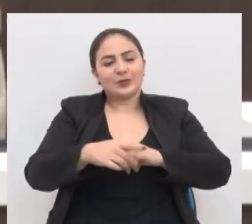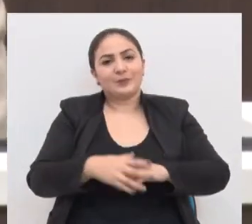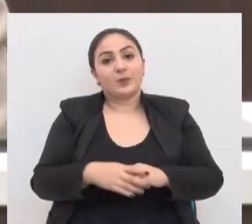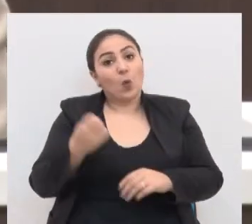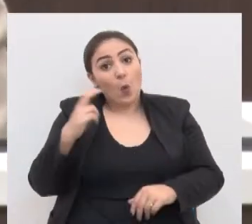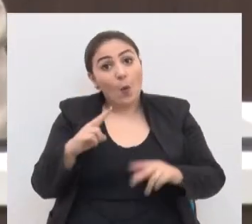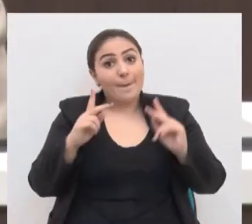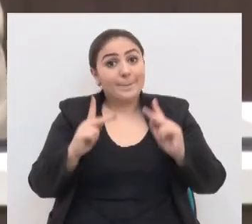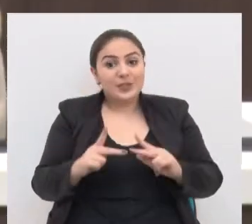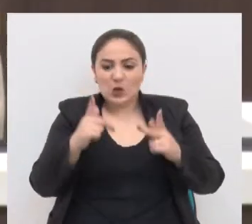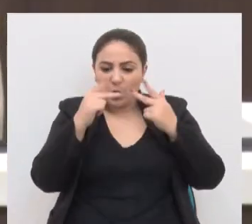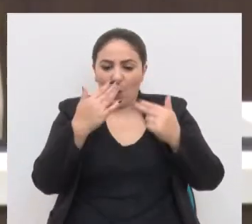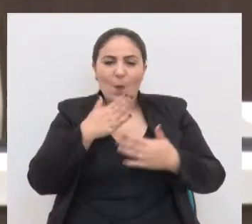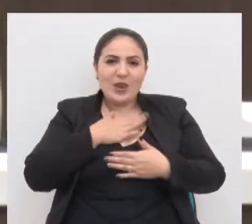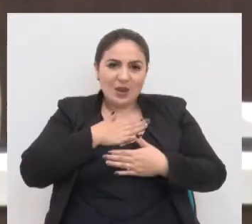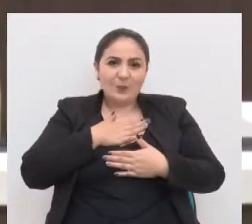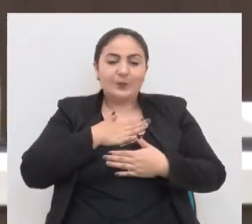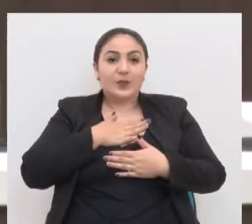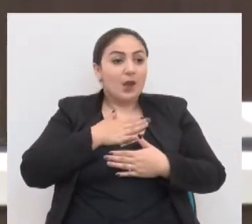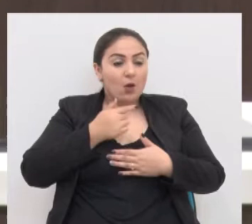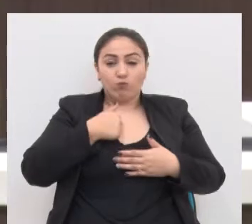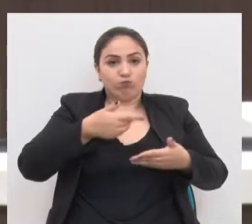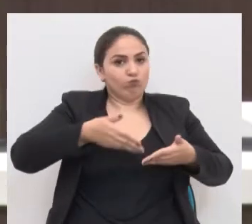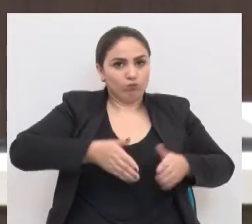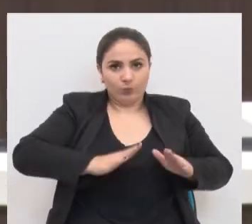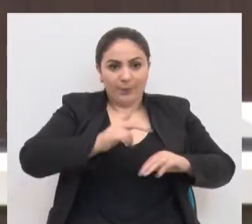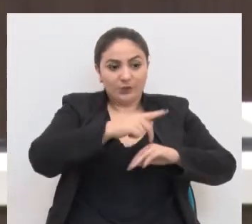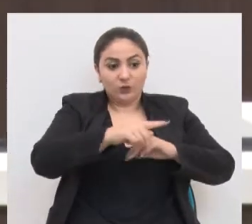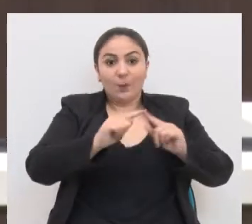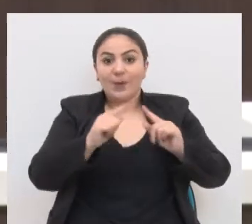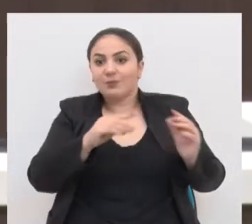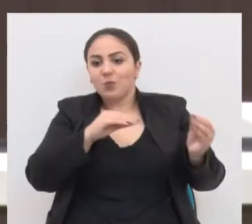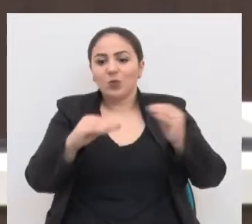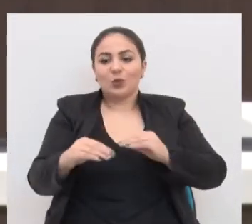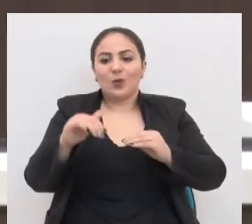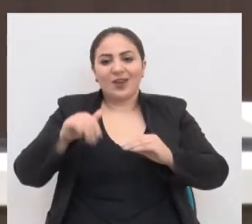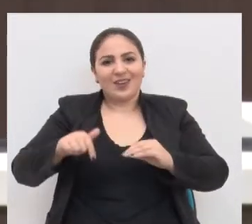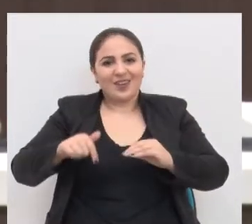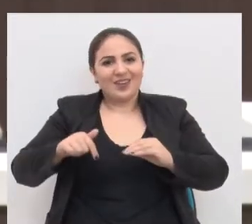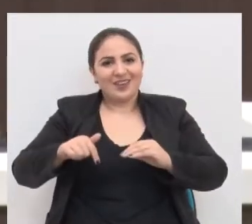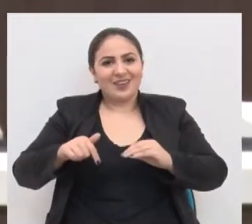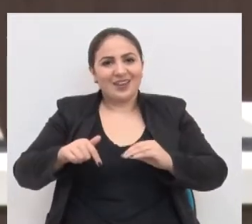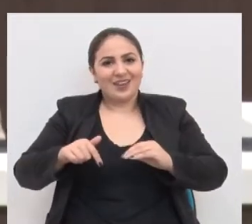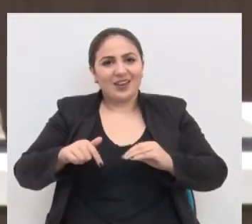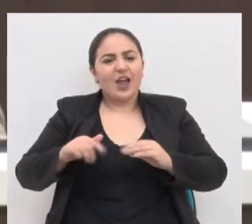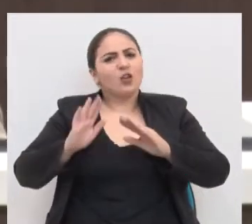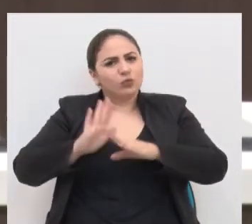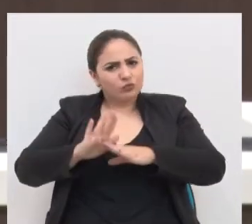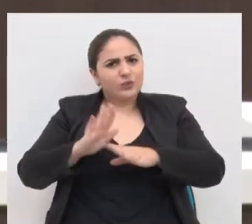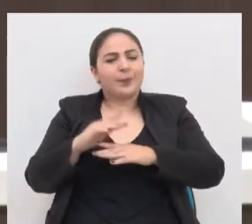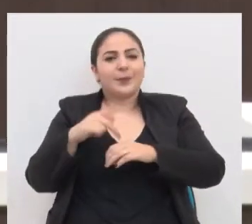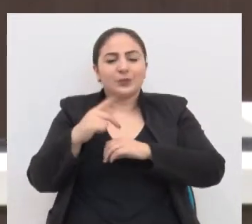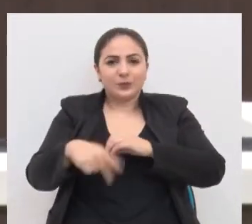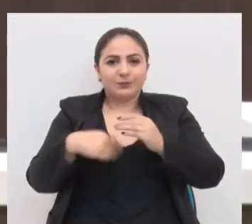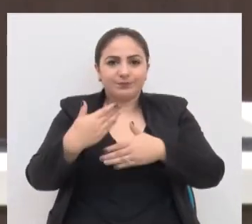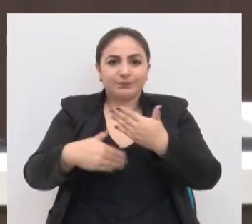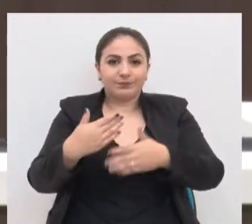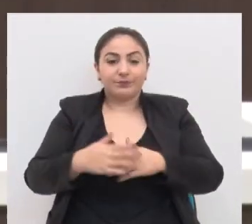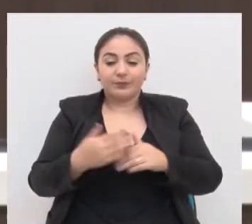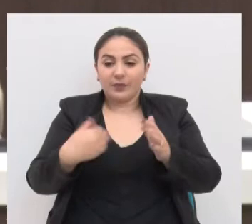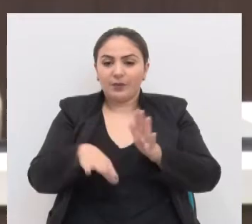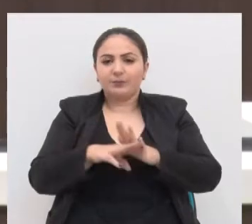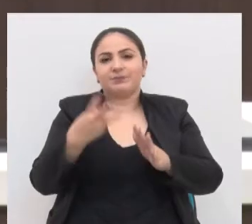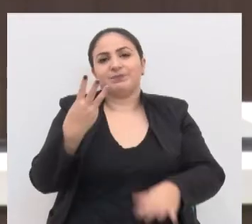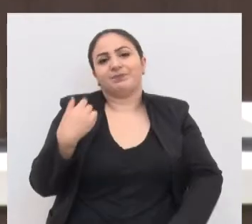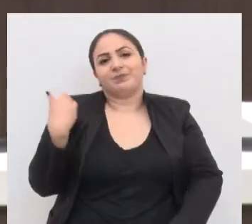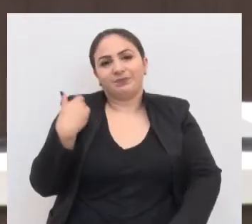passofundenses, ou também aqueles que, como eu, não nasceram aqui, mas que vieram de outras cidades também ajudar Passo Fundo.